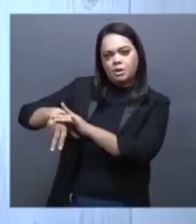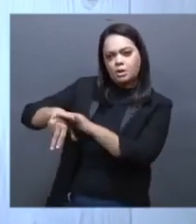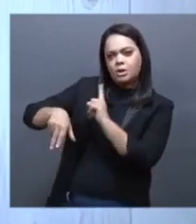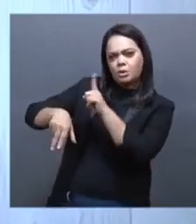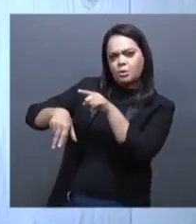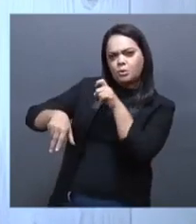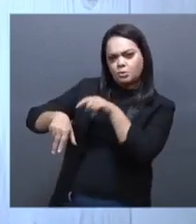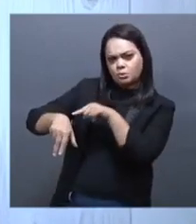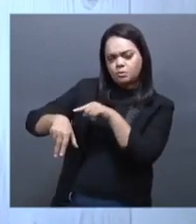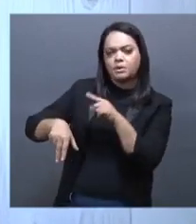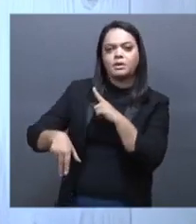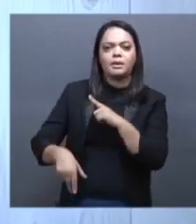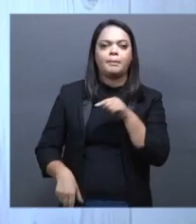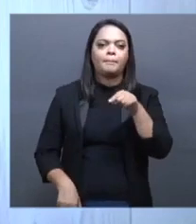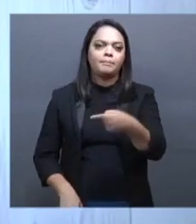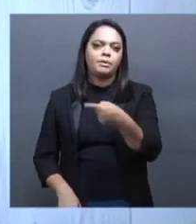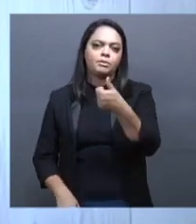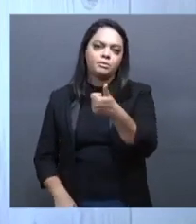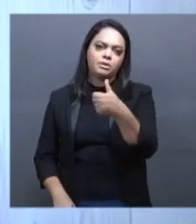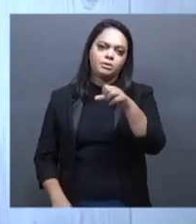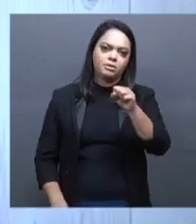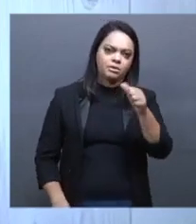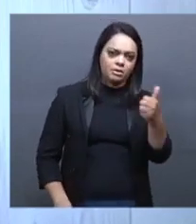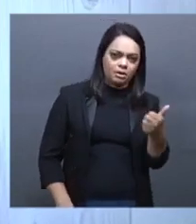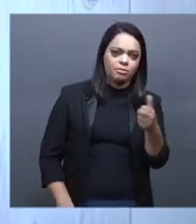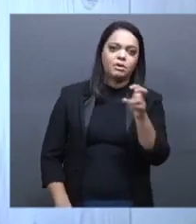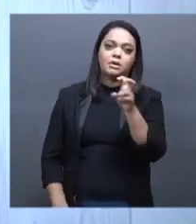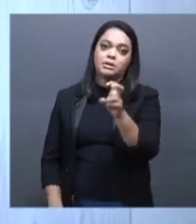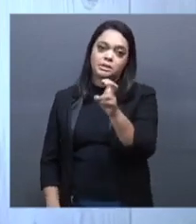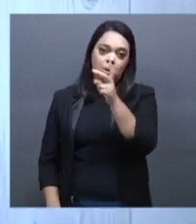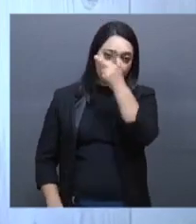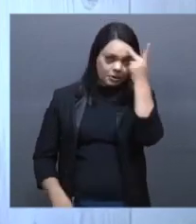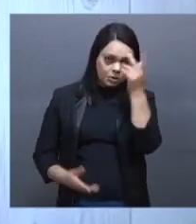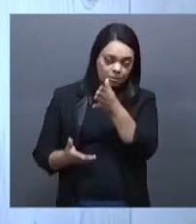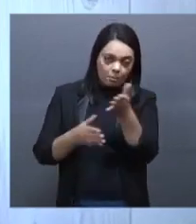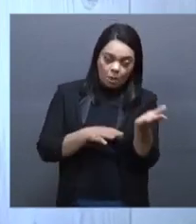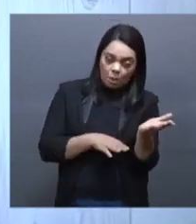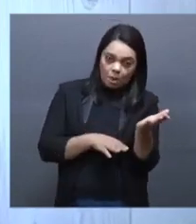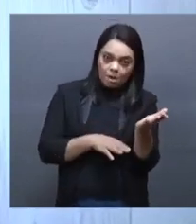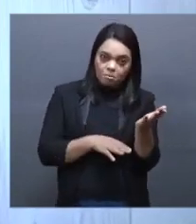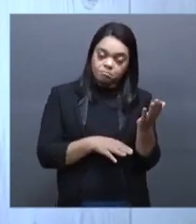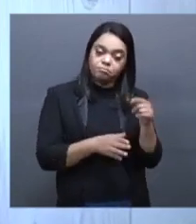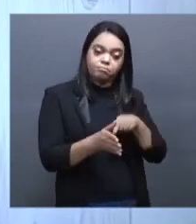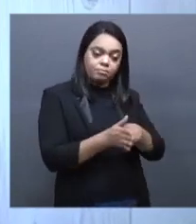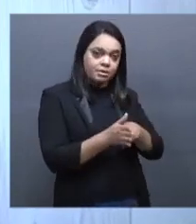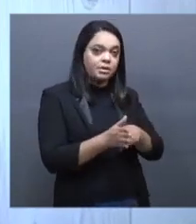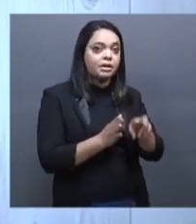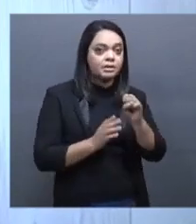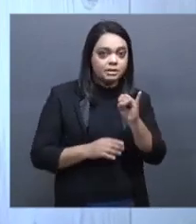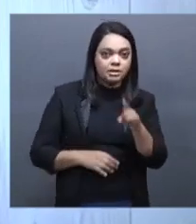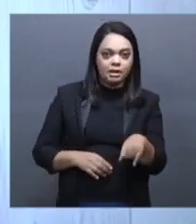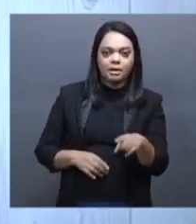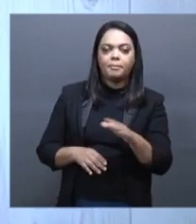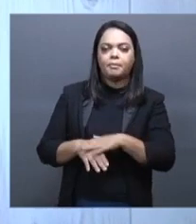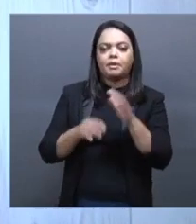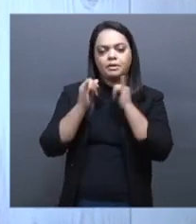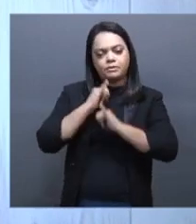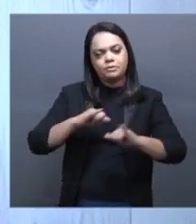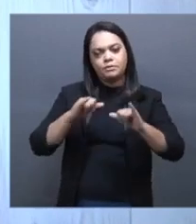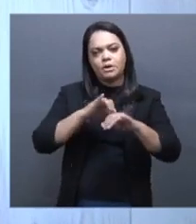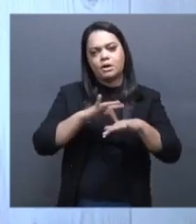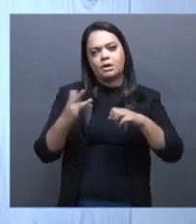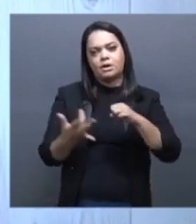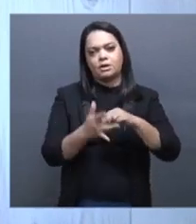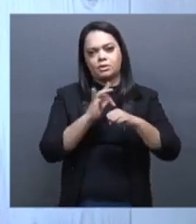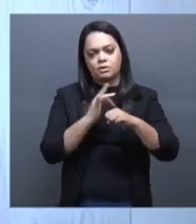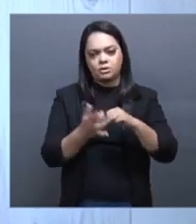são 1.181 casos e 5 óbitos em análise. Mais informações nas redes sociais e no